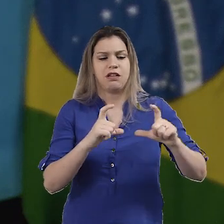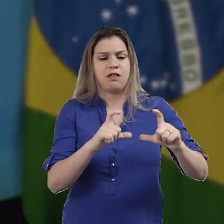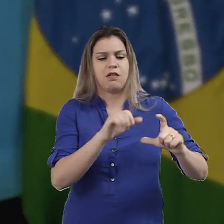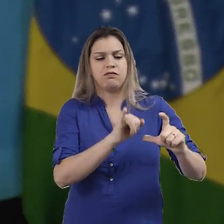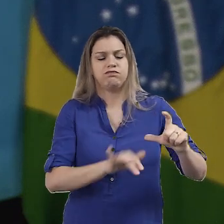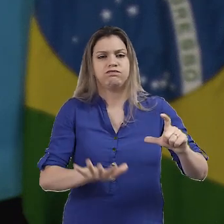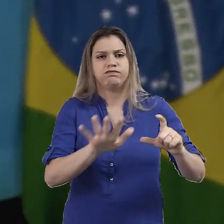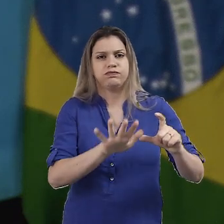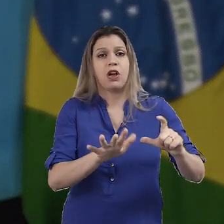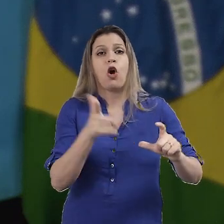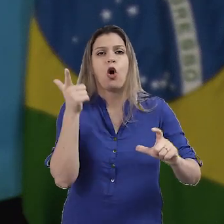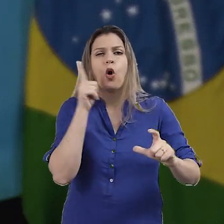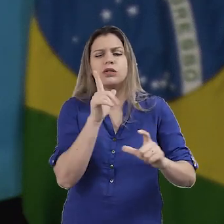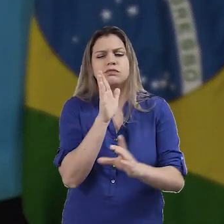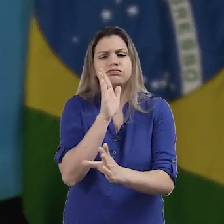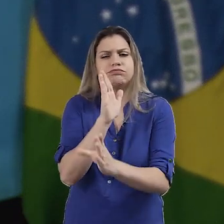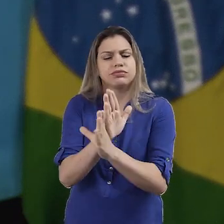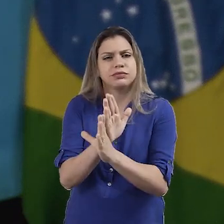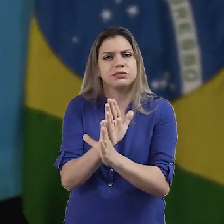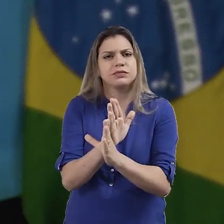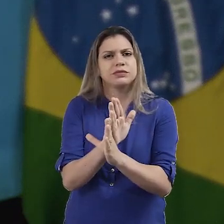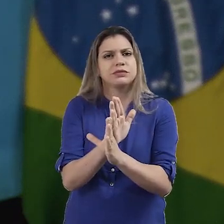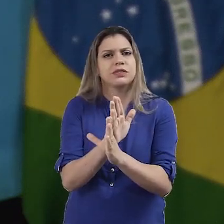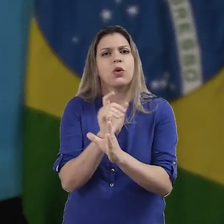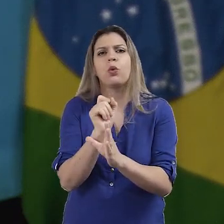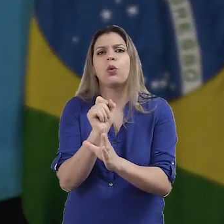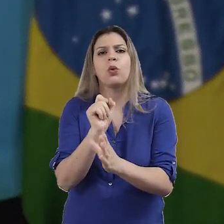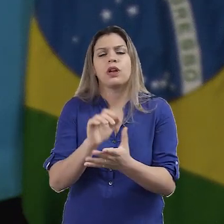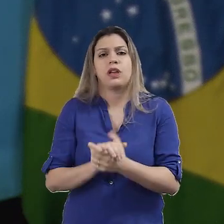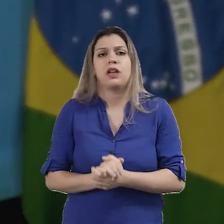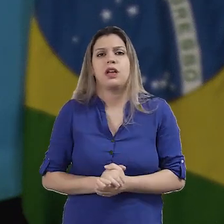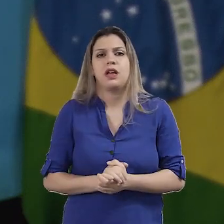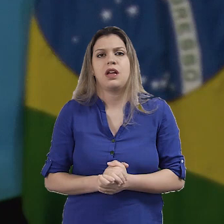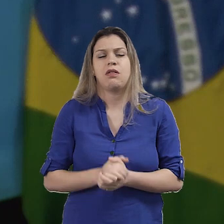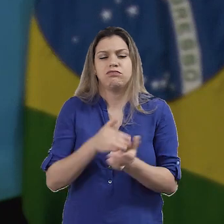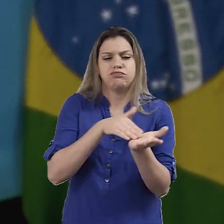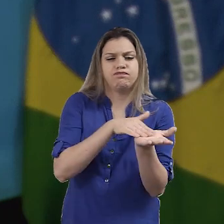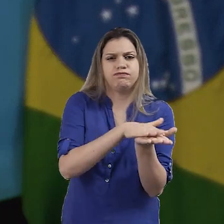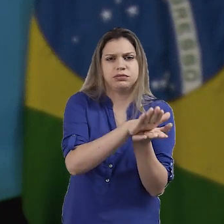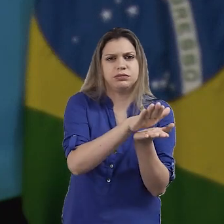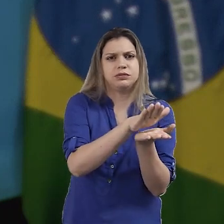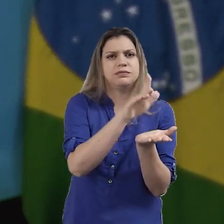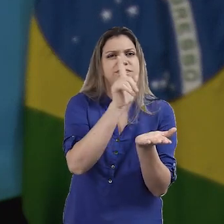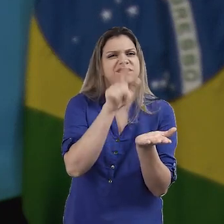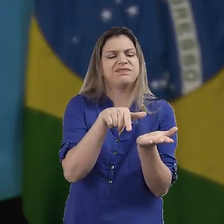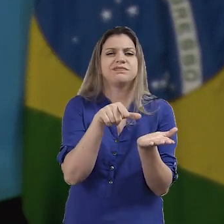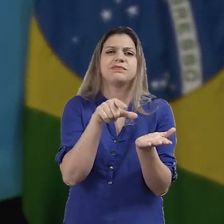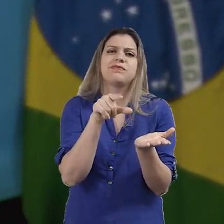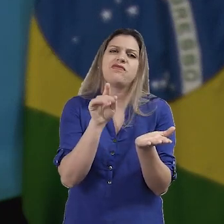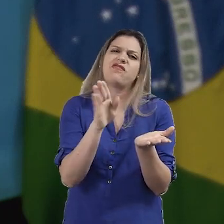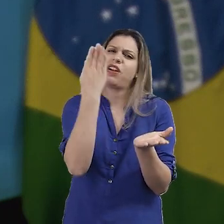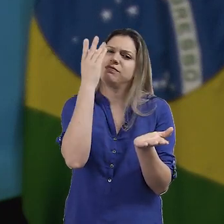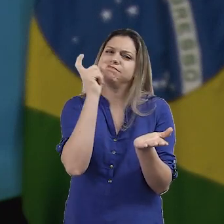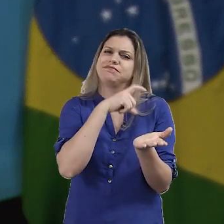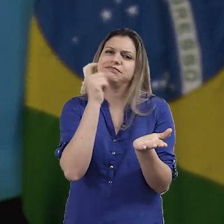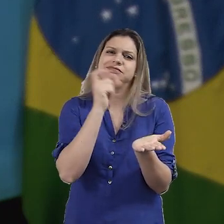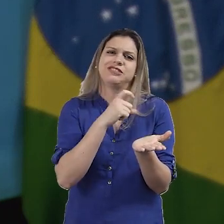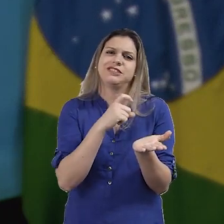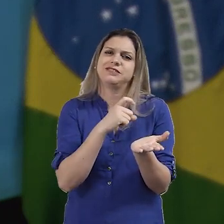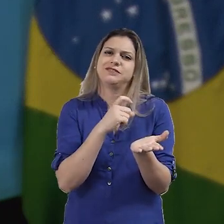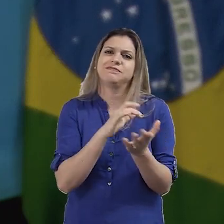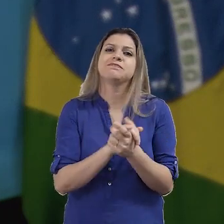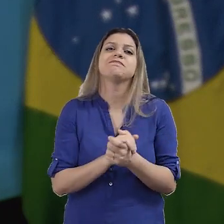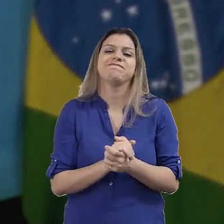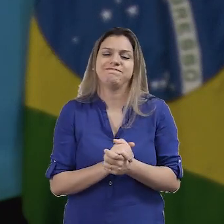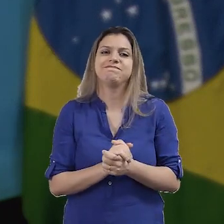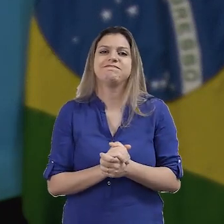você verifica, e ele conseguiu identificar que lá o órgão que emitiu esse atestado não havia